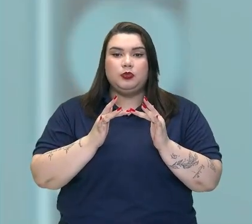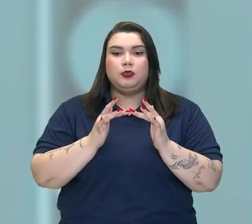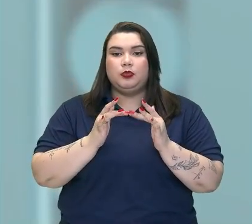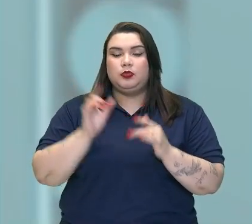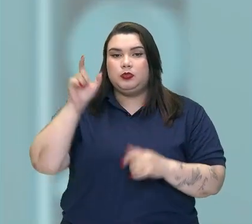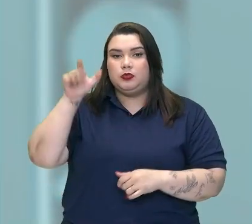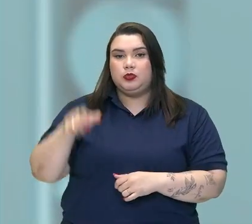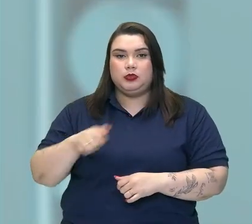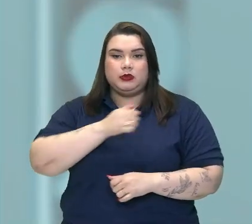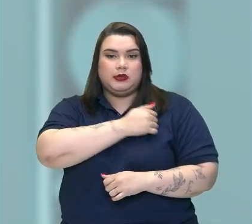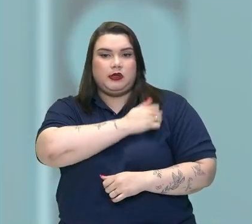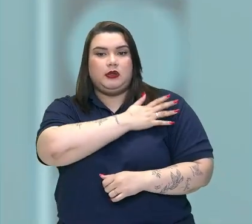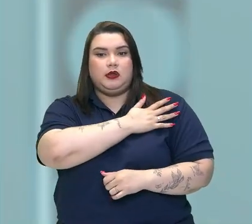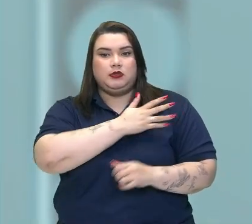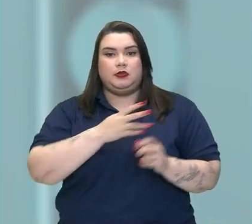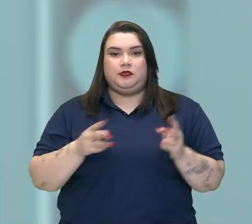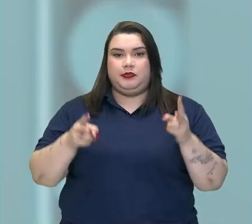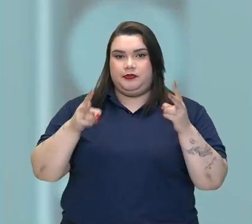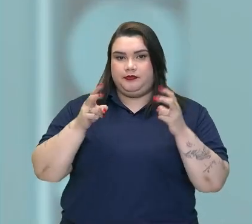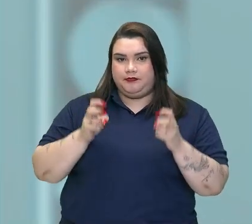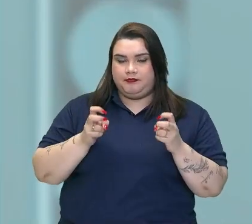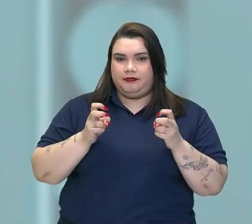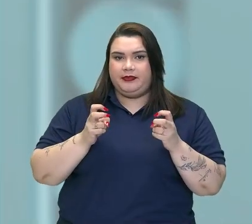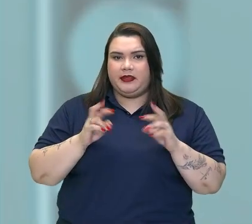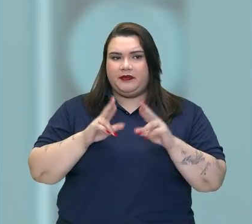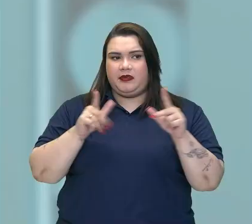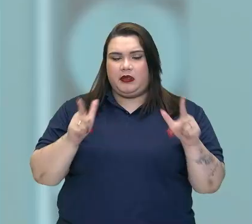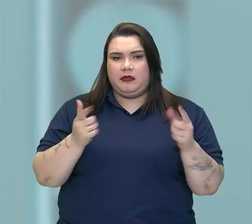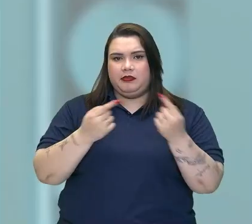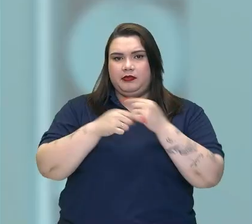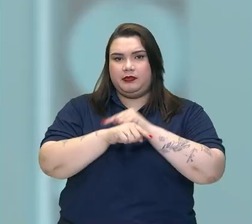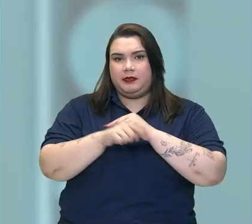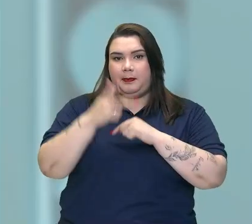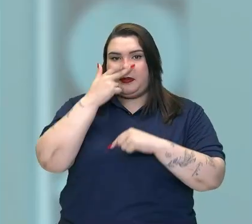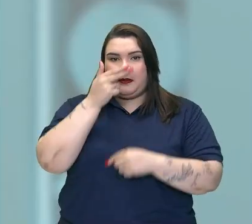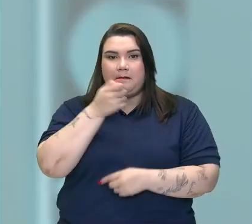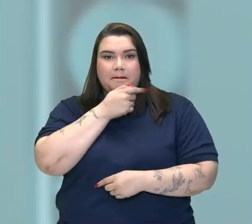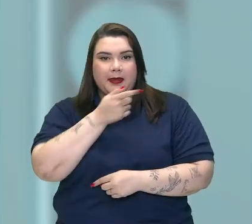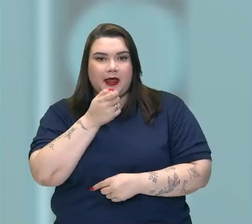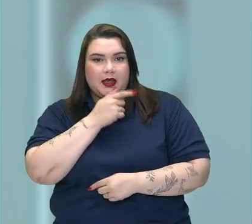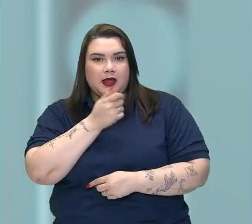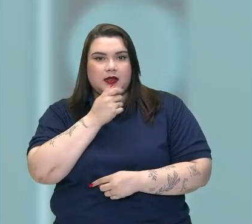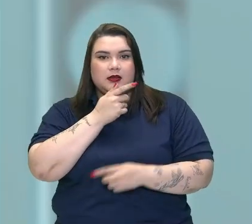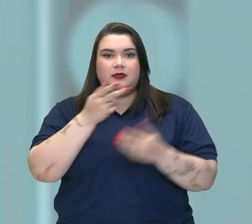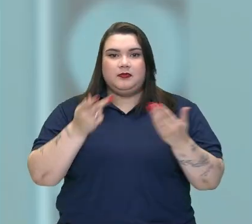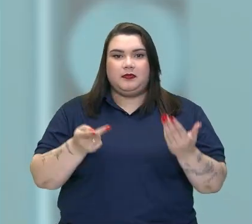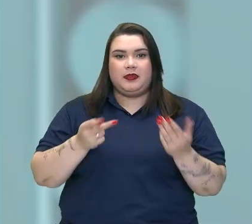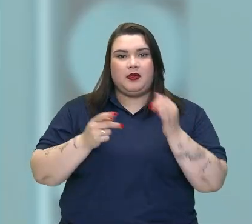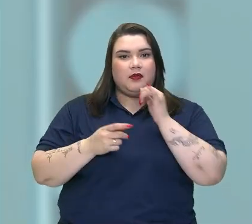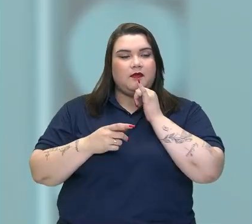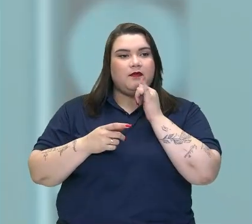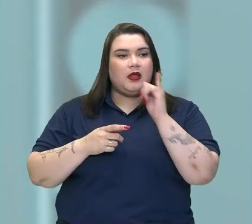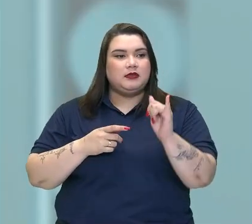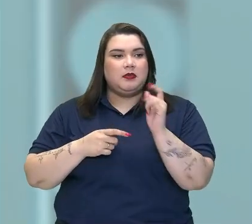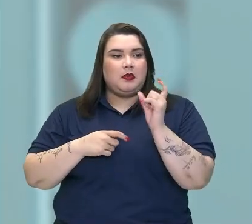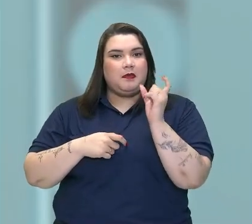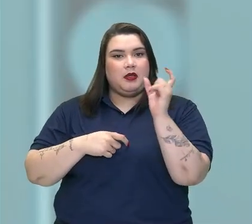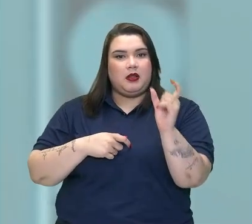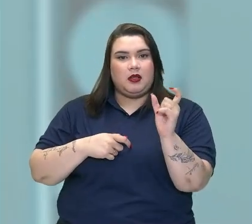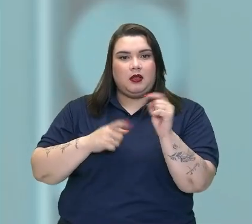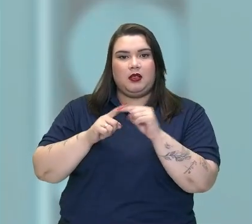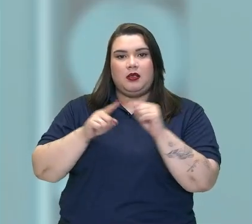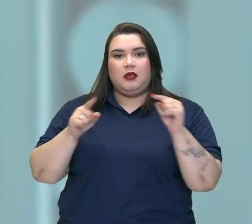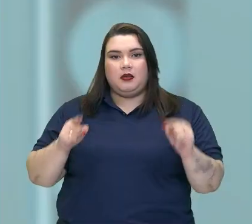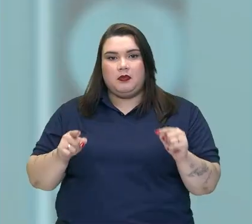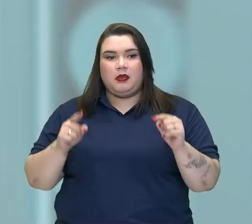com o tenente, você percebe uma situação meio contraditória que faz rir. Como assim ele conseguiu dizer uma palavra sem ser incoerente